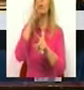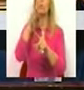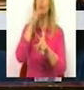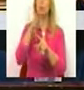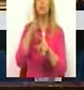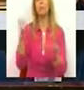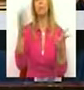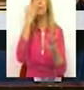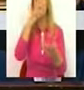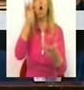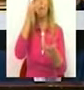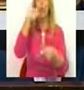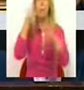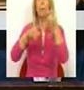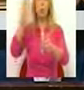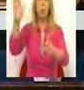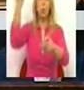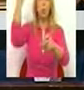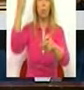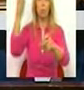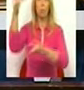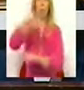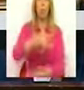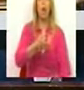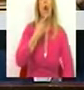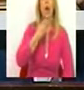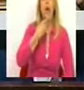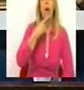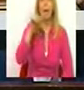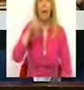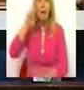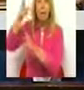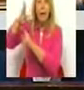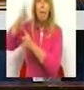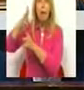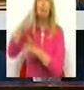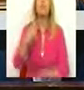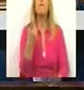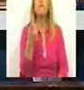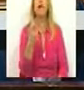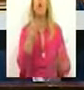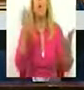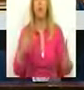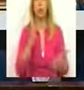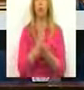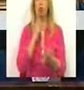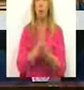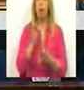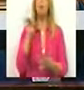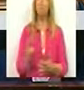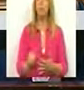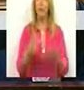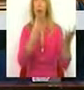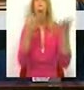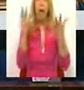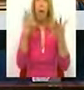as pessoas estiverem primeiro que a demagogia, essas câmaras de filmar estão a fazer falta nas escolas. Em muitas